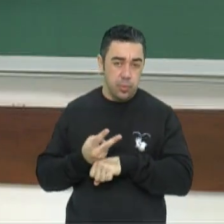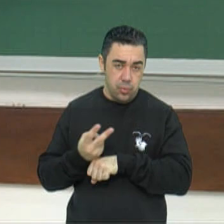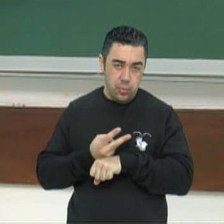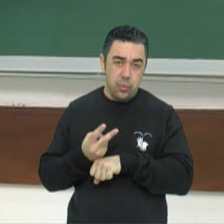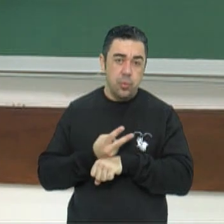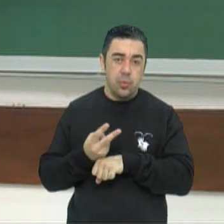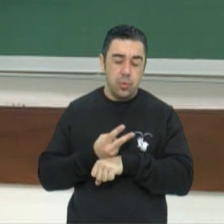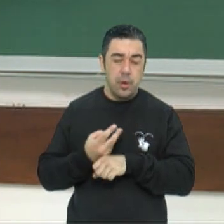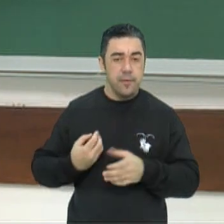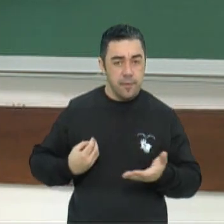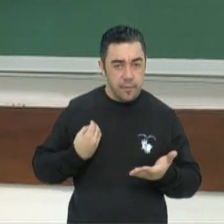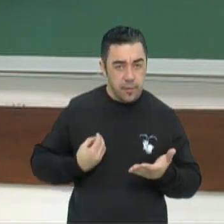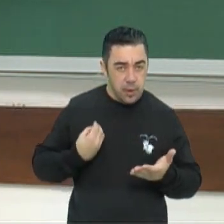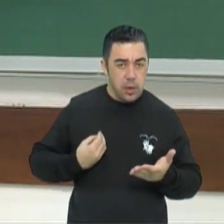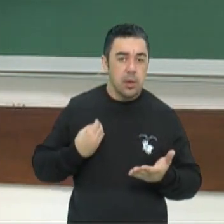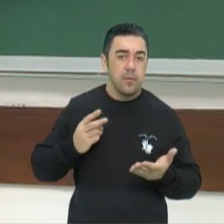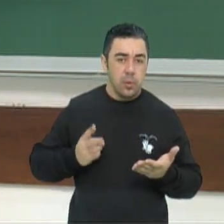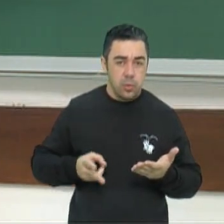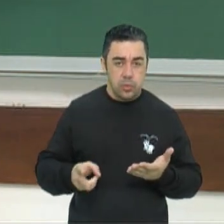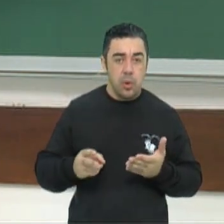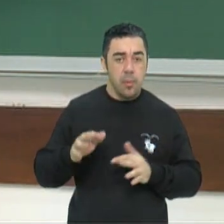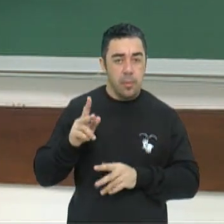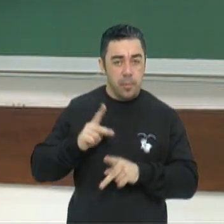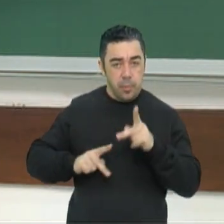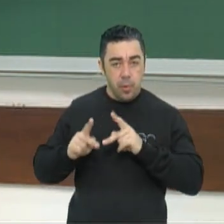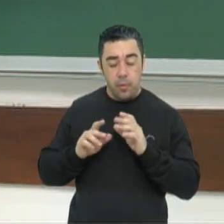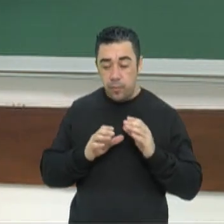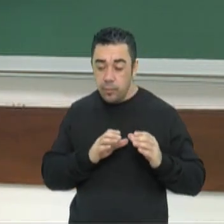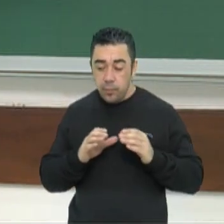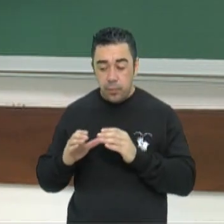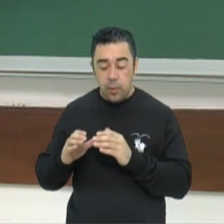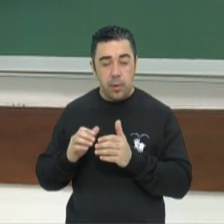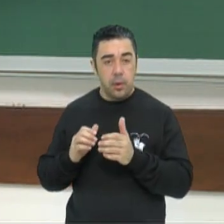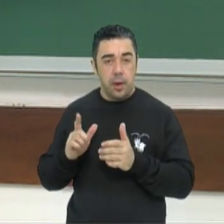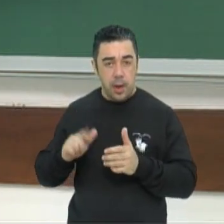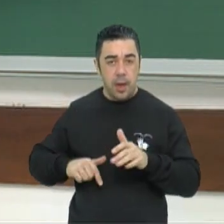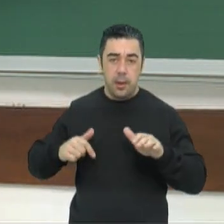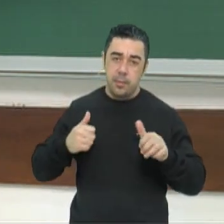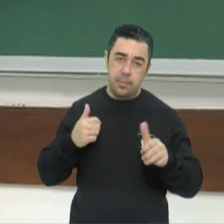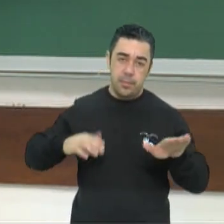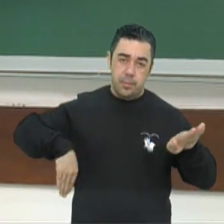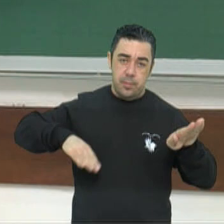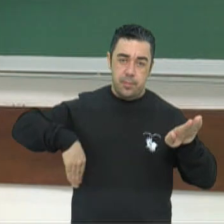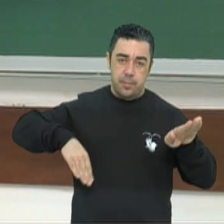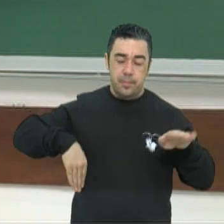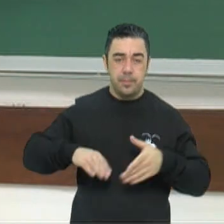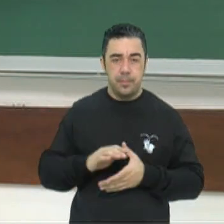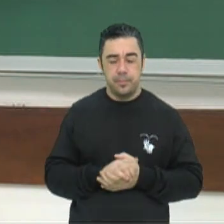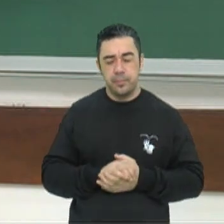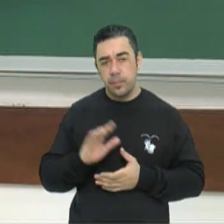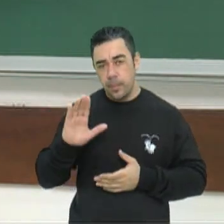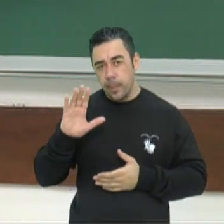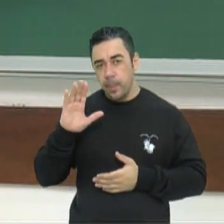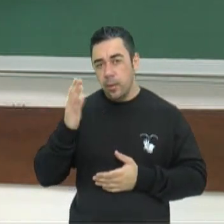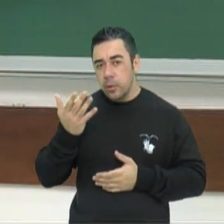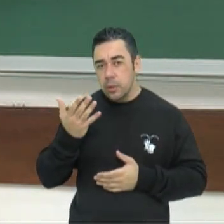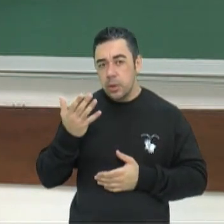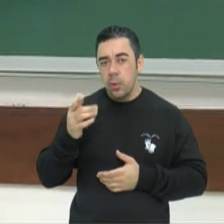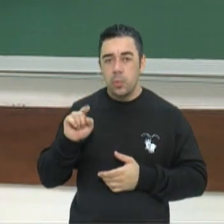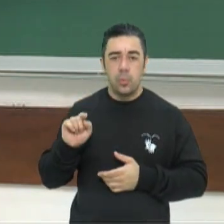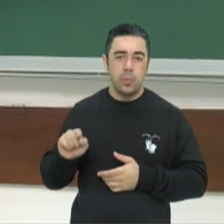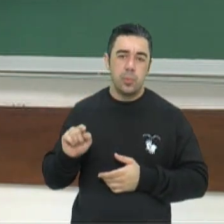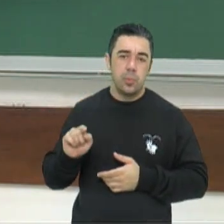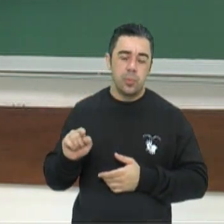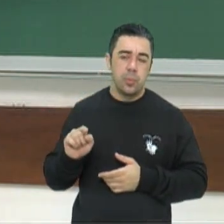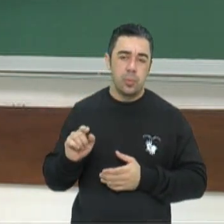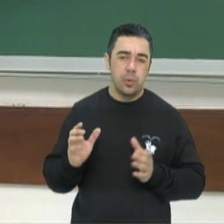a sua sobrevivência, a sobrevivência do seu povo, muitos acabam indo para o litoral. E o que acontecia, gente? O que